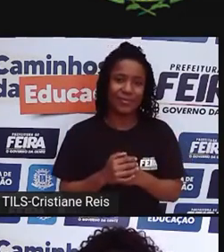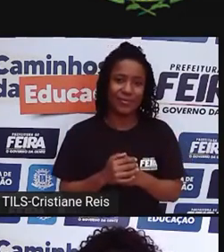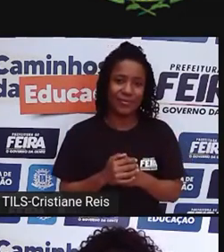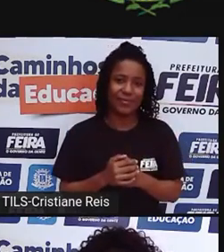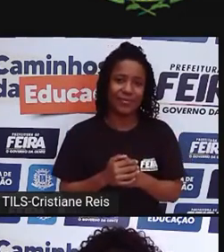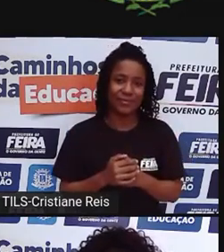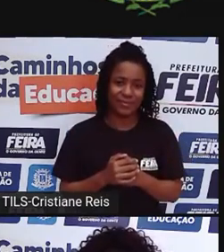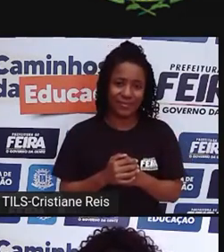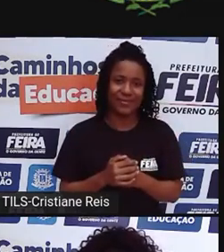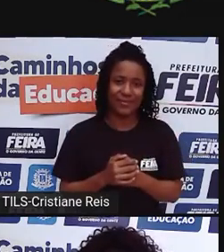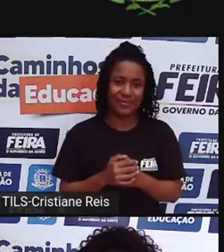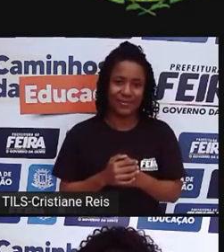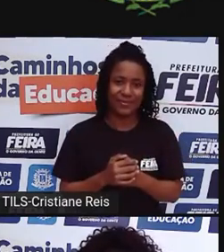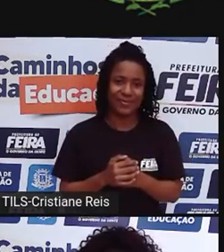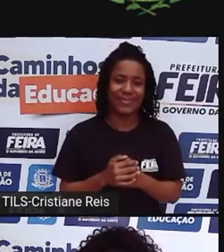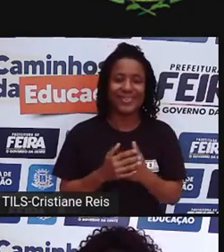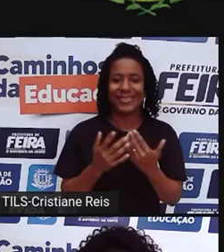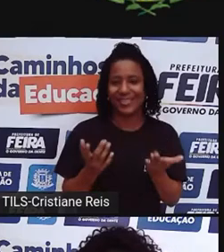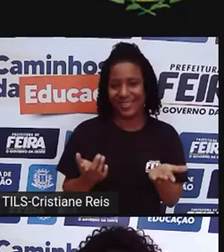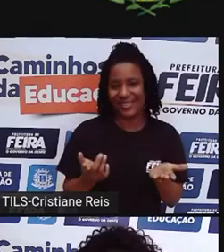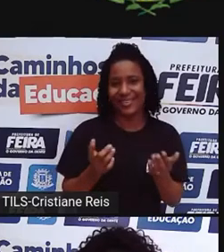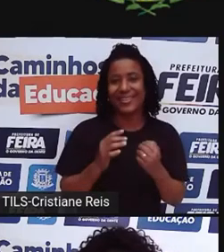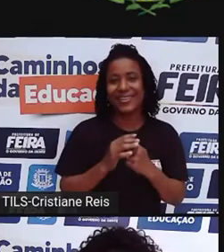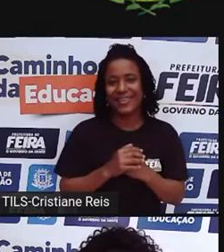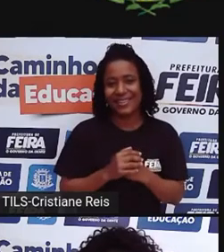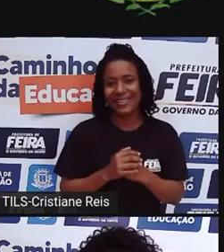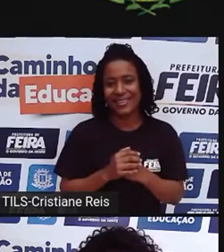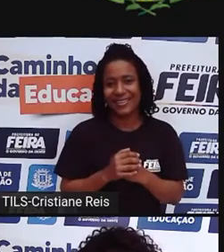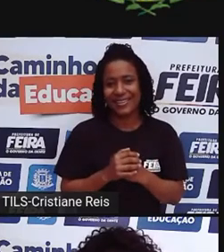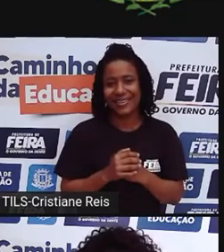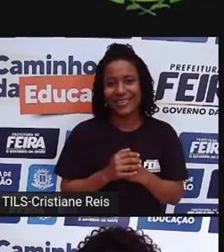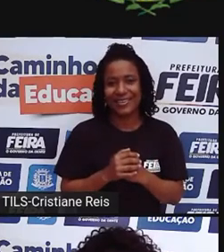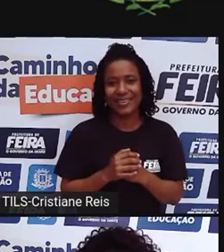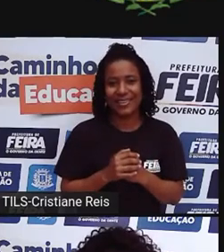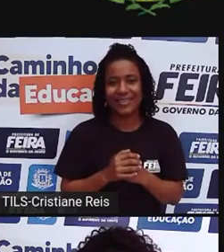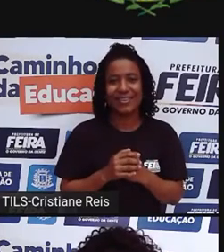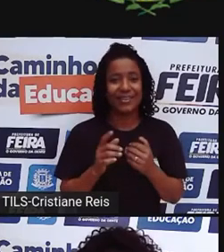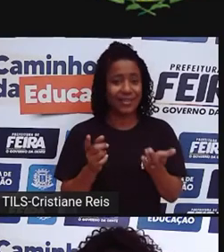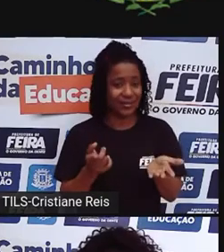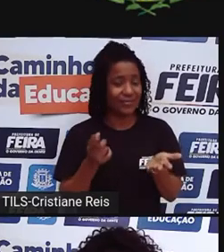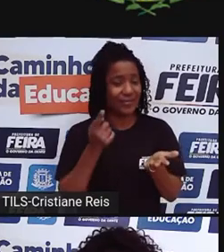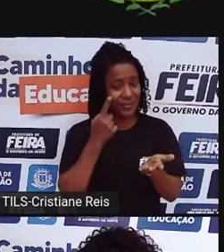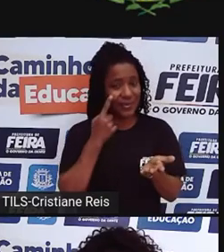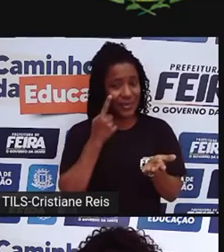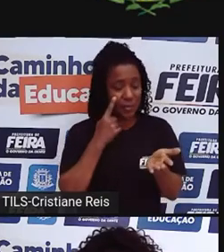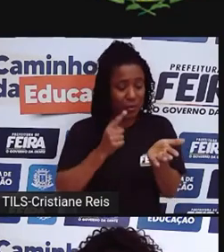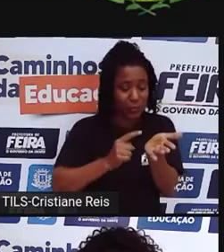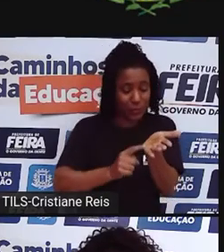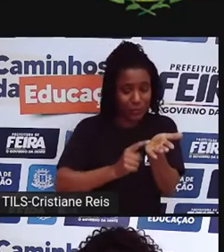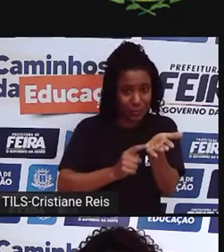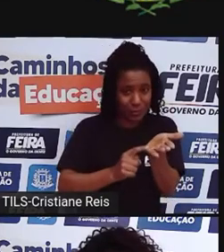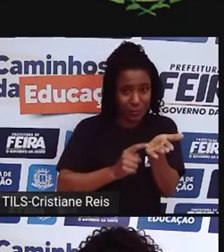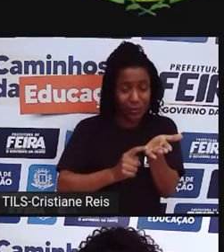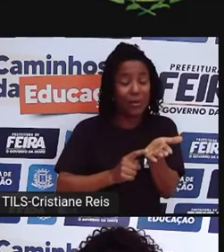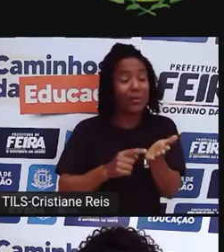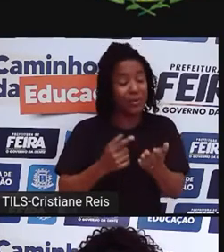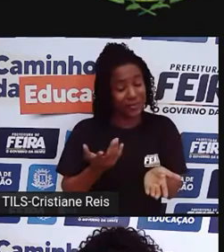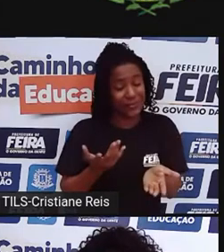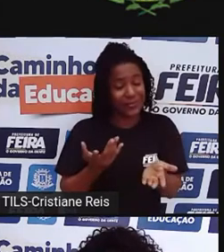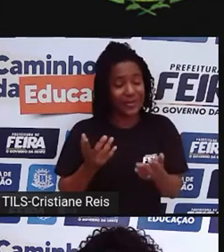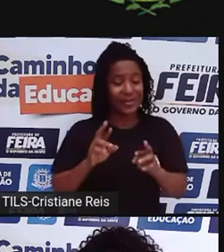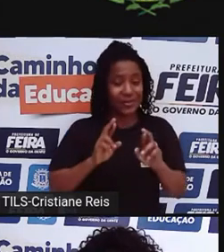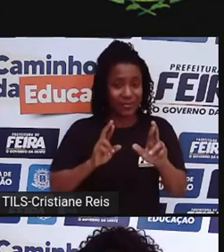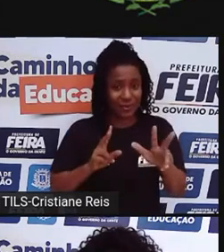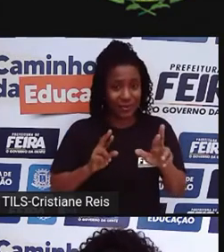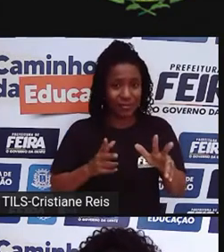falando isso aqui para querer biscoitinho na internet, não. Eu sei que minha cor me coloca numa posição de privilégio. Mas quando eu era adolescente, meu